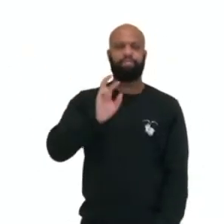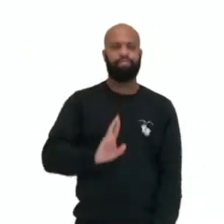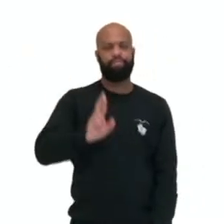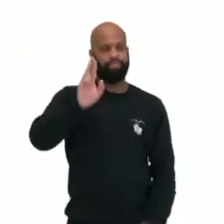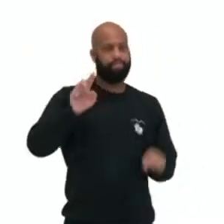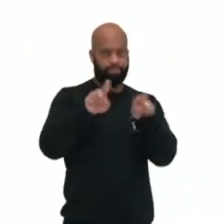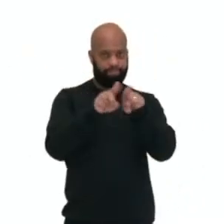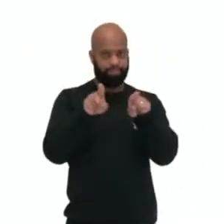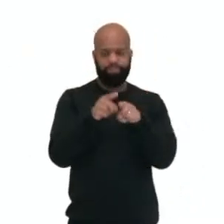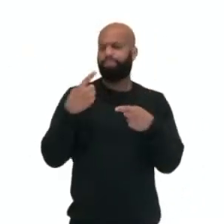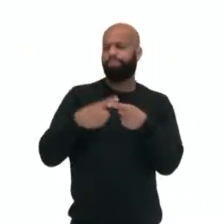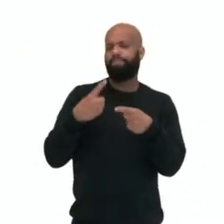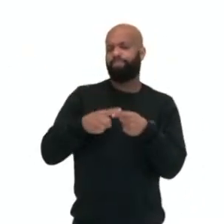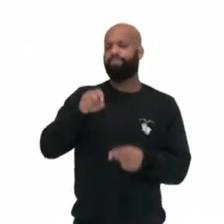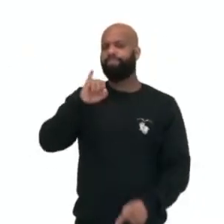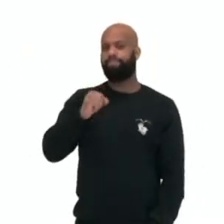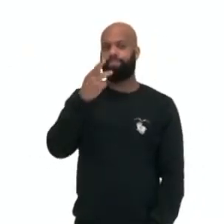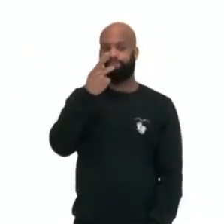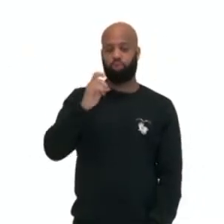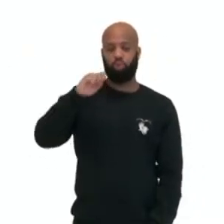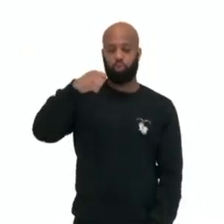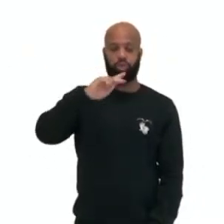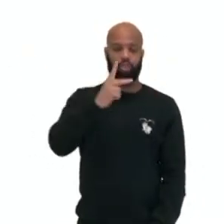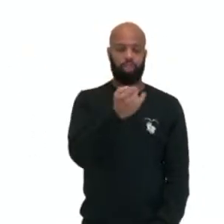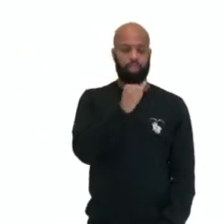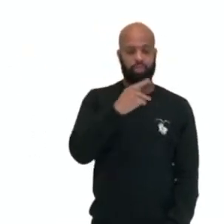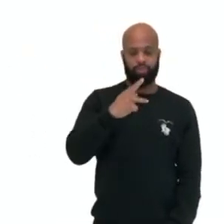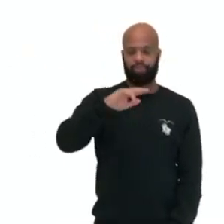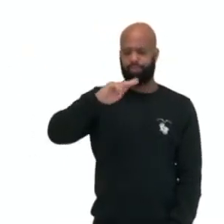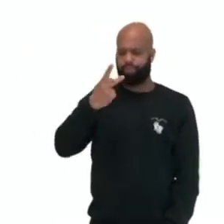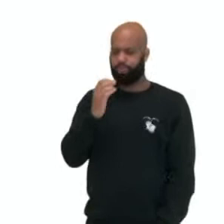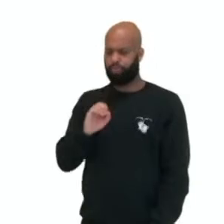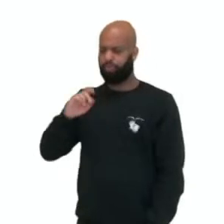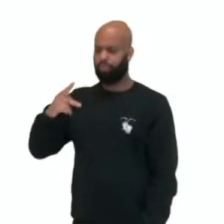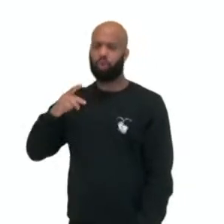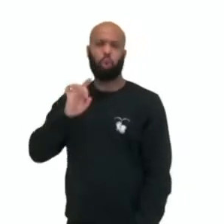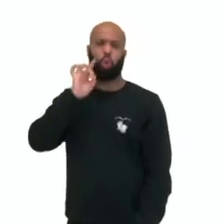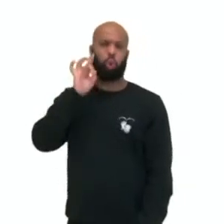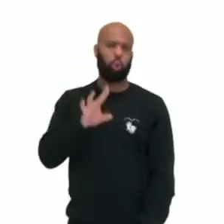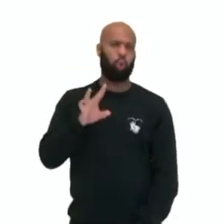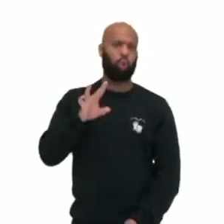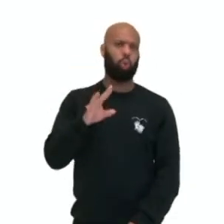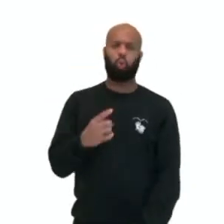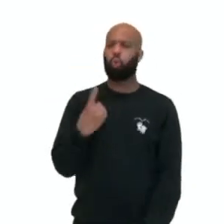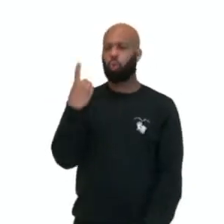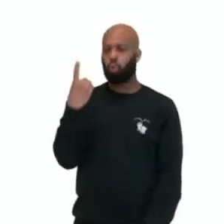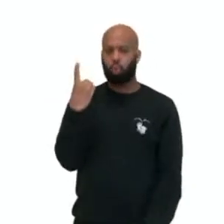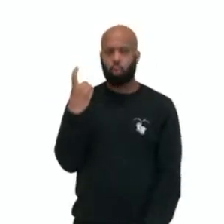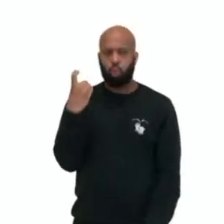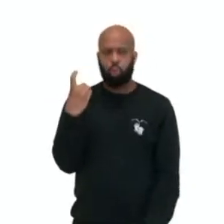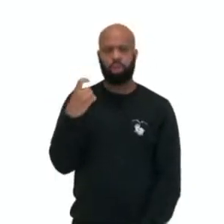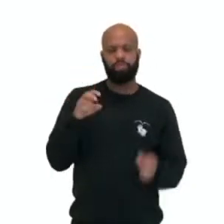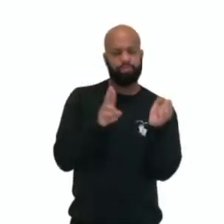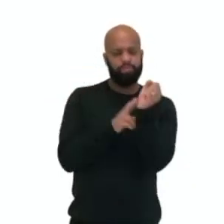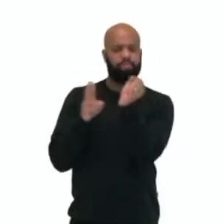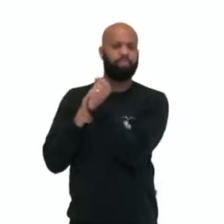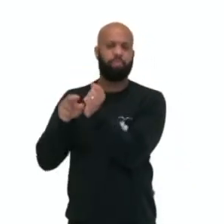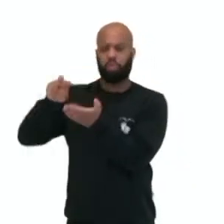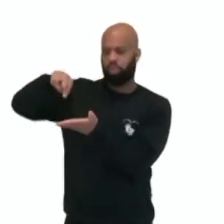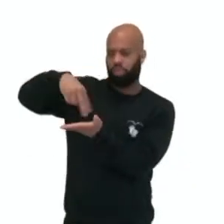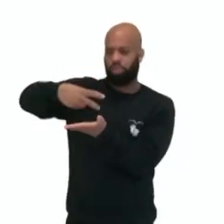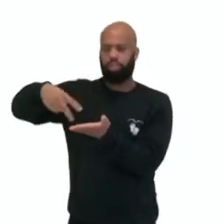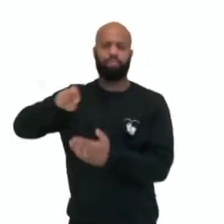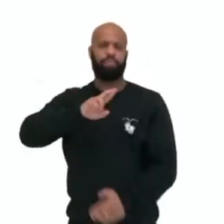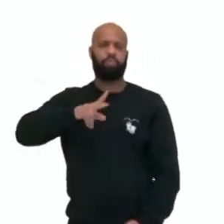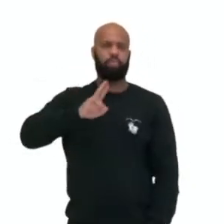representação. Então, quando a gente fala de hip hop, a gente não está falando só de um ritmo de dança, a gente está falando de